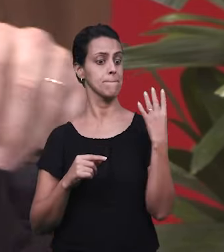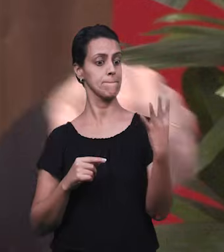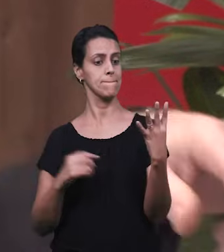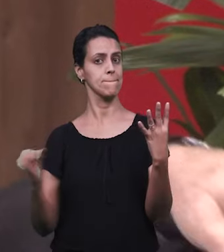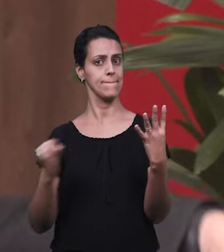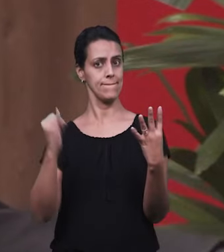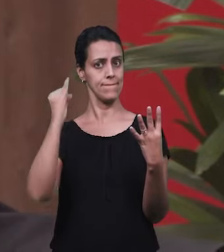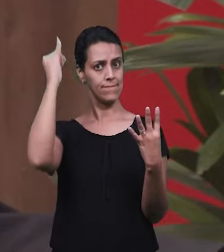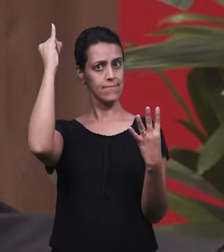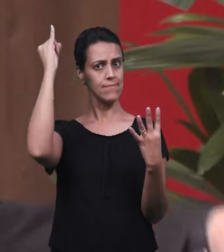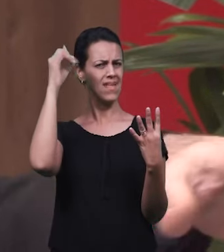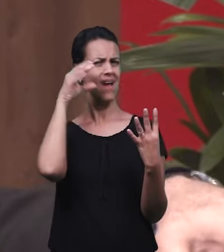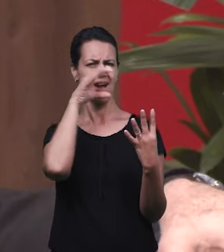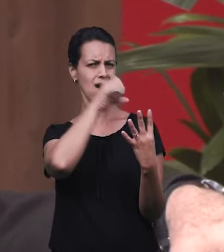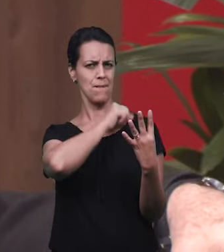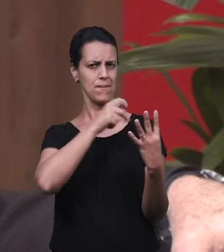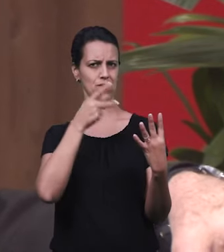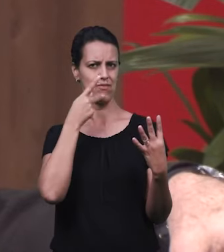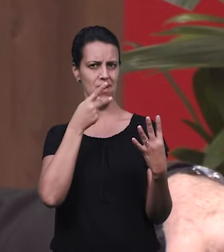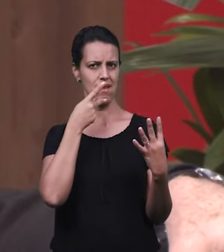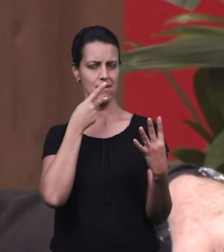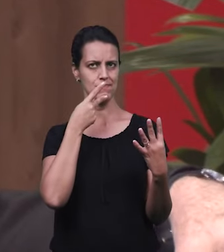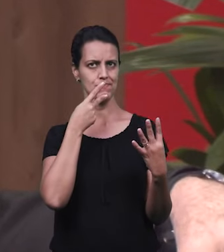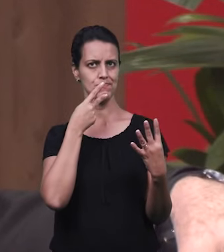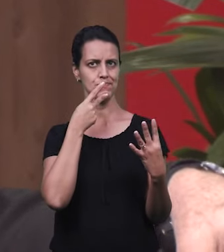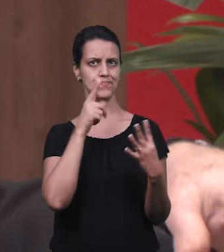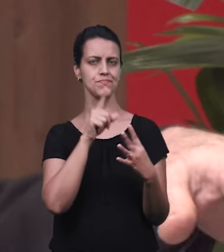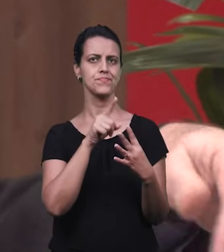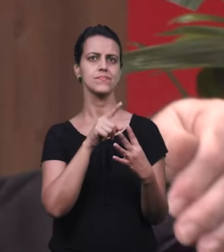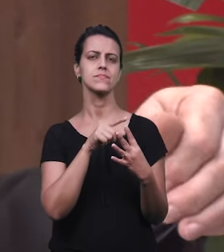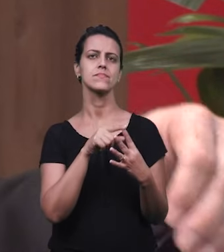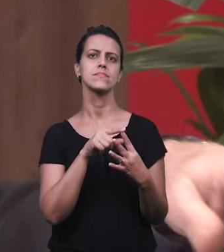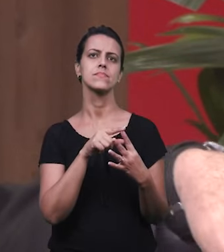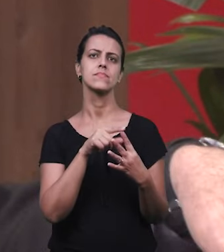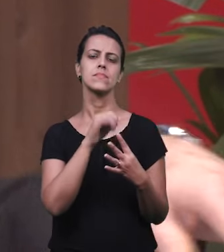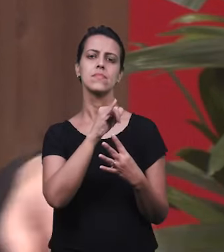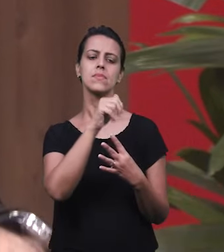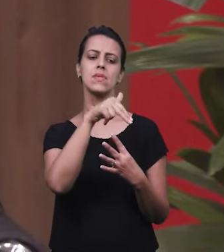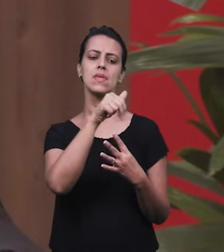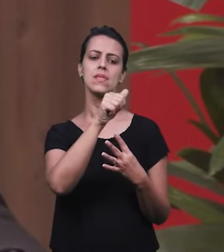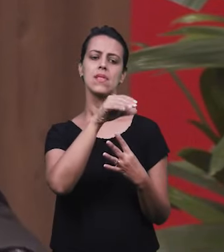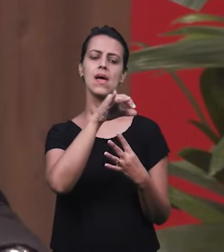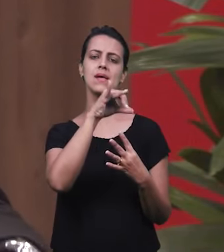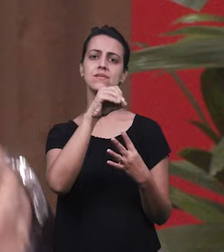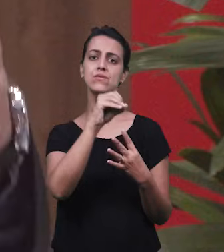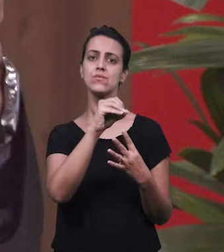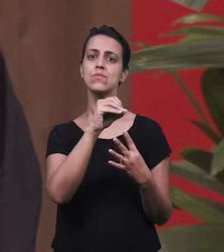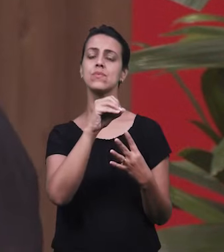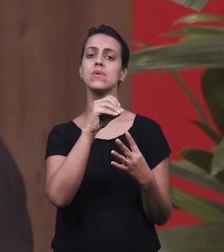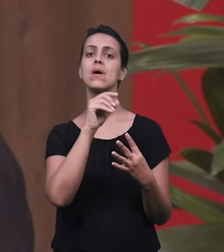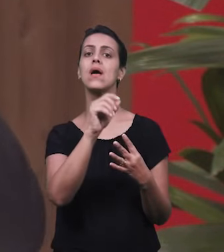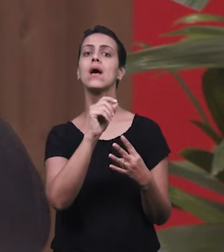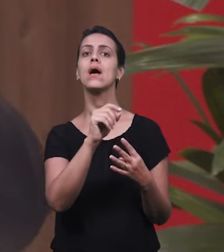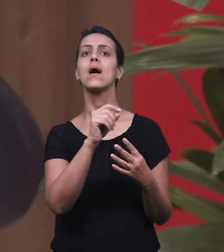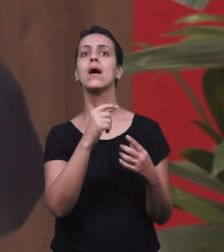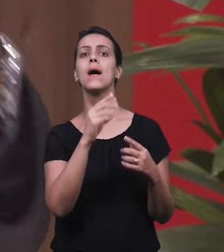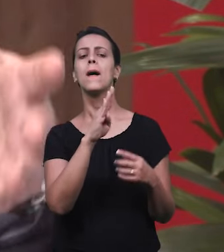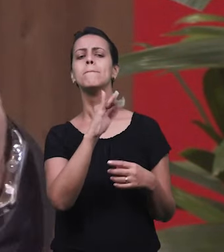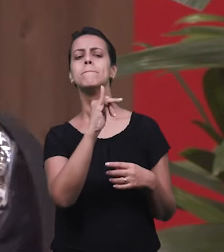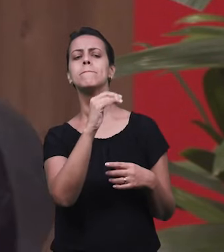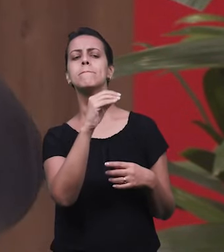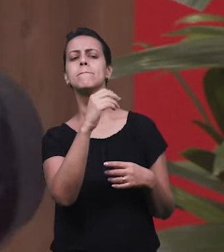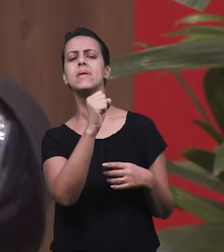mártires importantes que eu vou falar aqui rapidamente e vou falar do Policarpo. Né? O Inácio, ele era bispo porque os